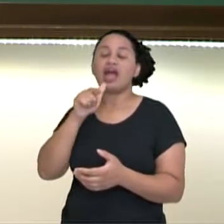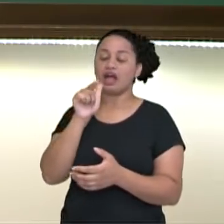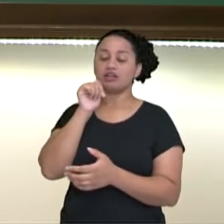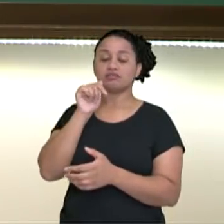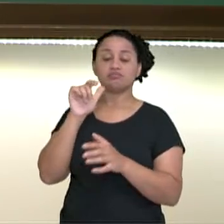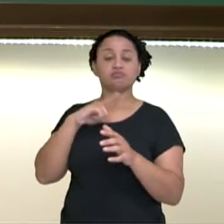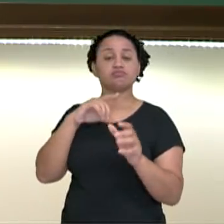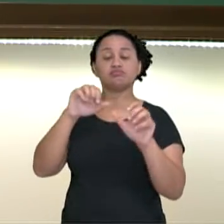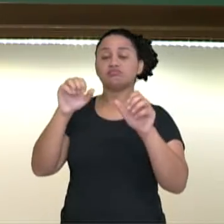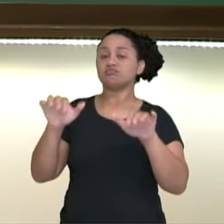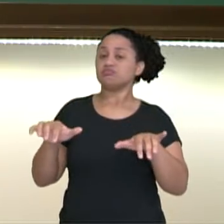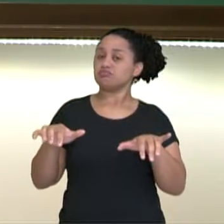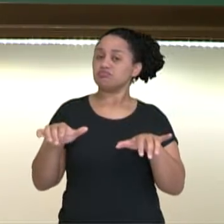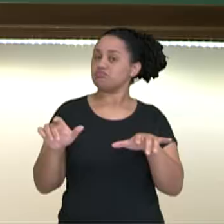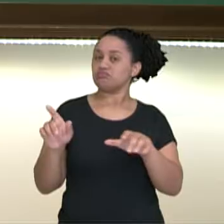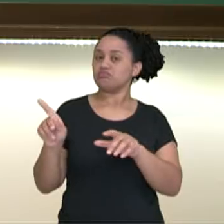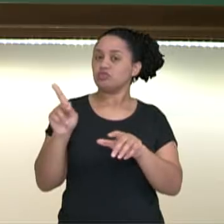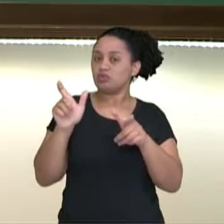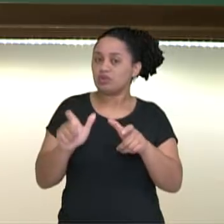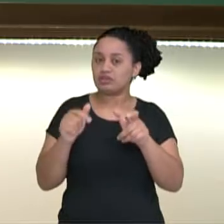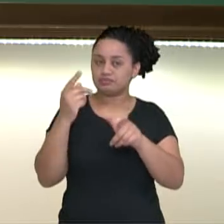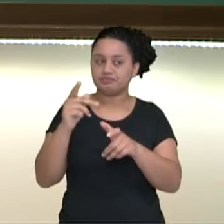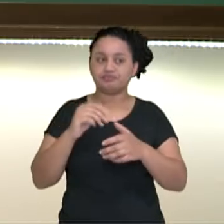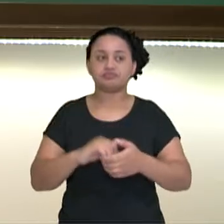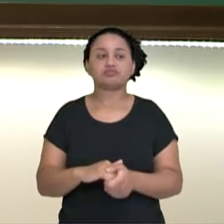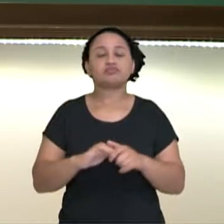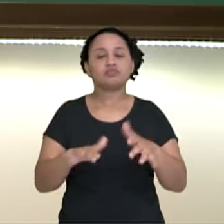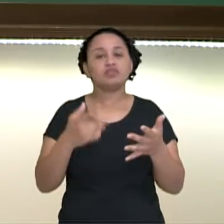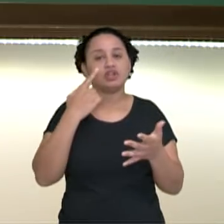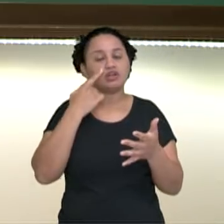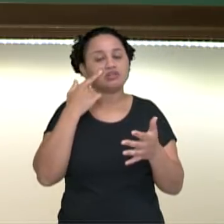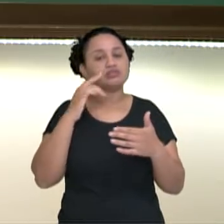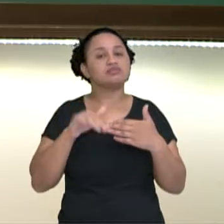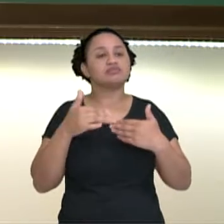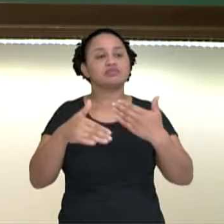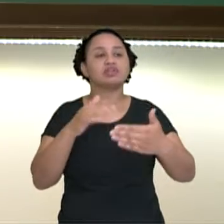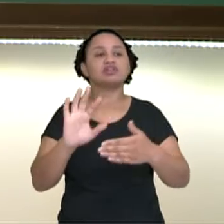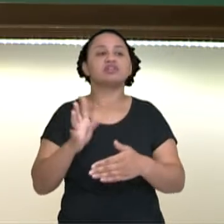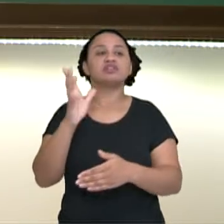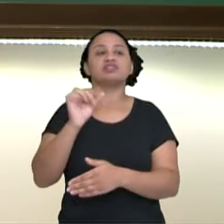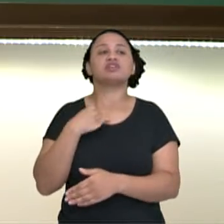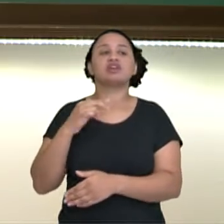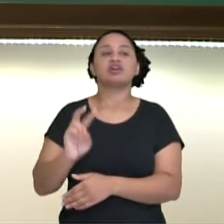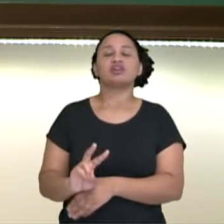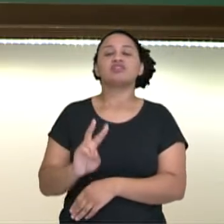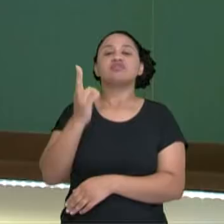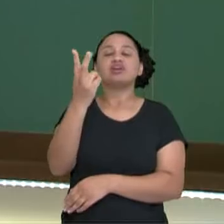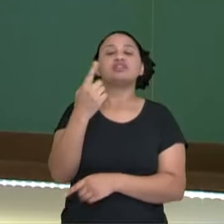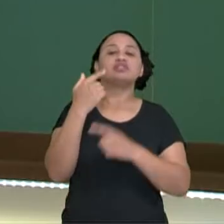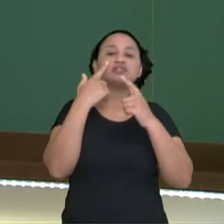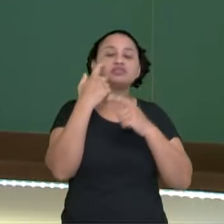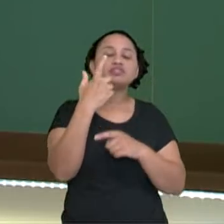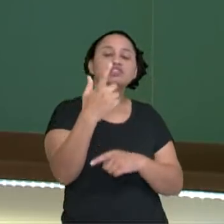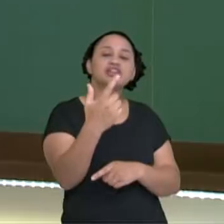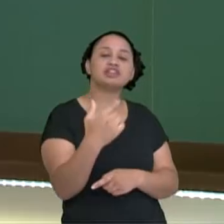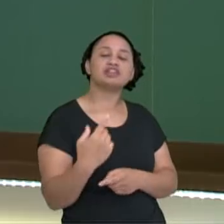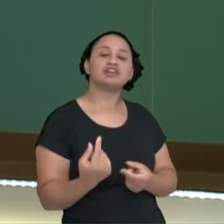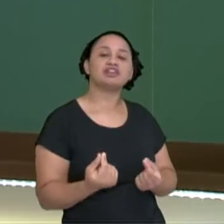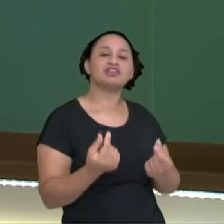reina. Bom, nós vamos ver que com isso vai ocorrer a valorização dos interesses